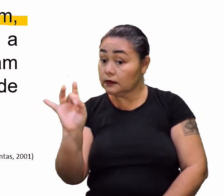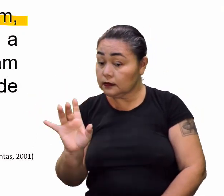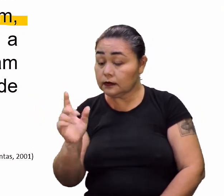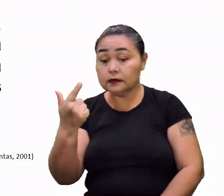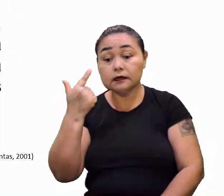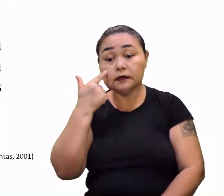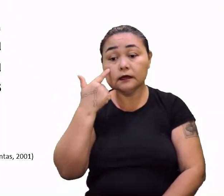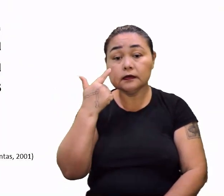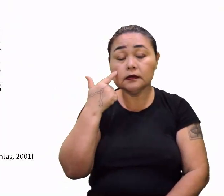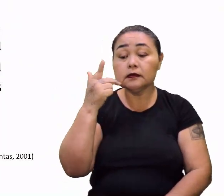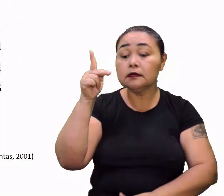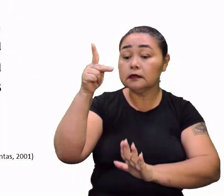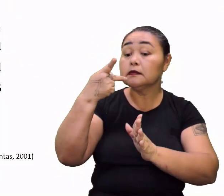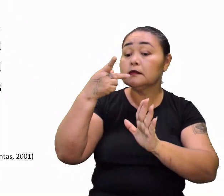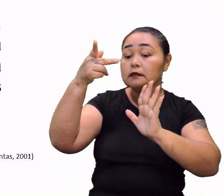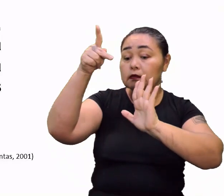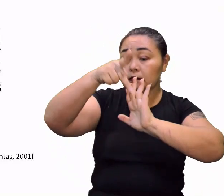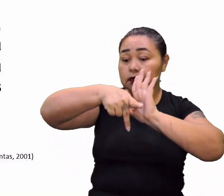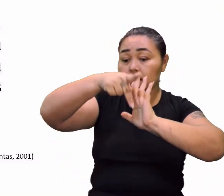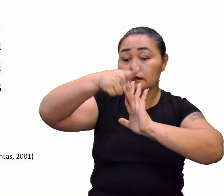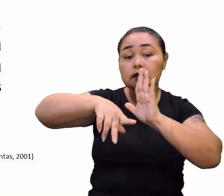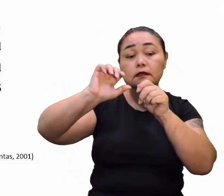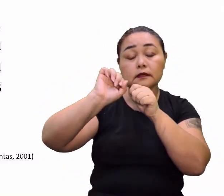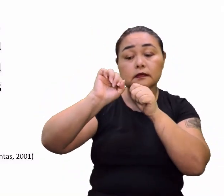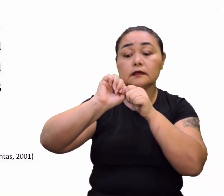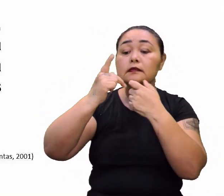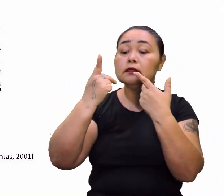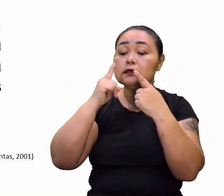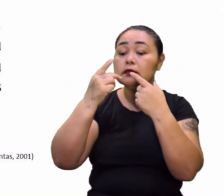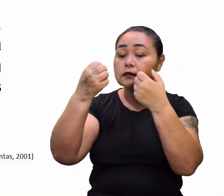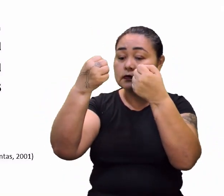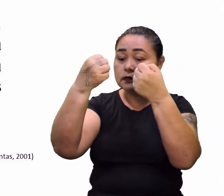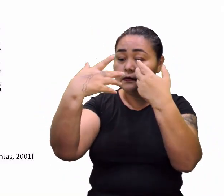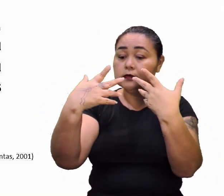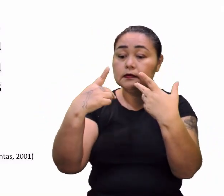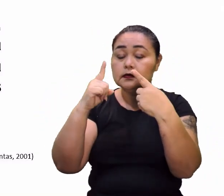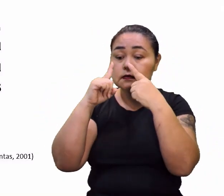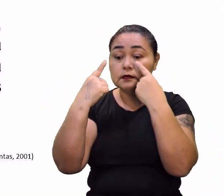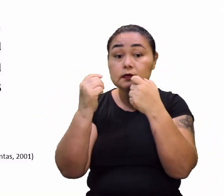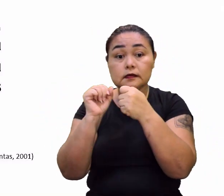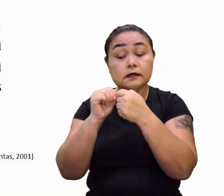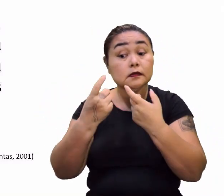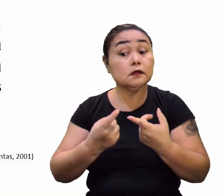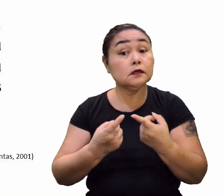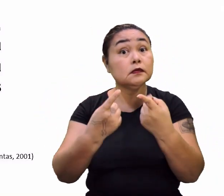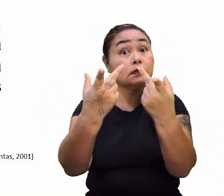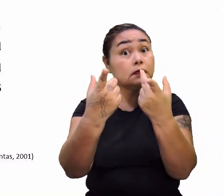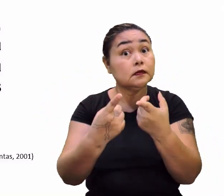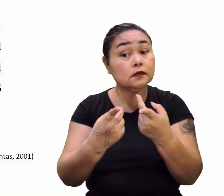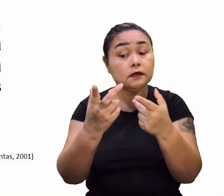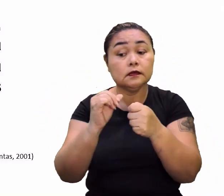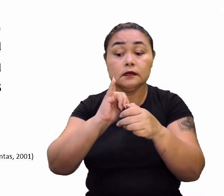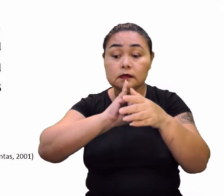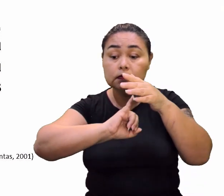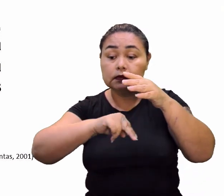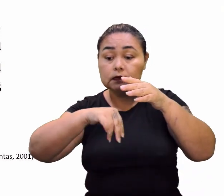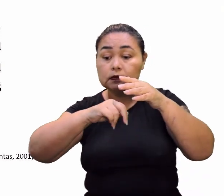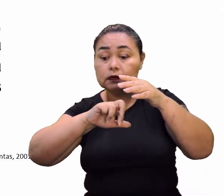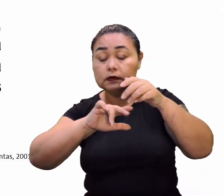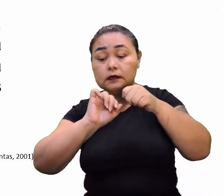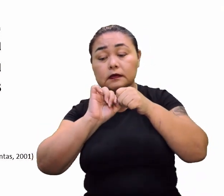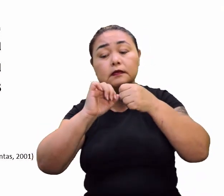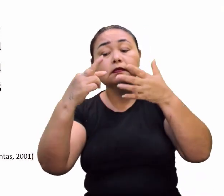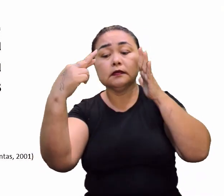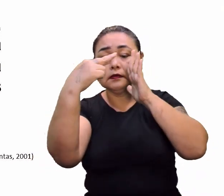quando a gente fala desses projetos, o professor Jorge falou uma coisa bem interessante. Não era vendida as terras, mas assim, o INCRA estabeleceu